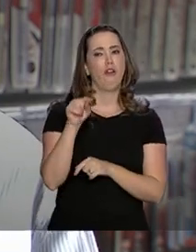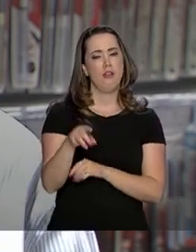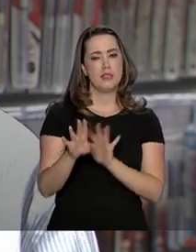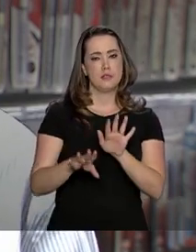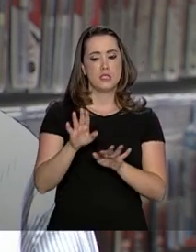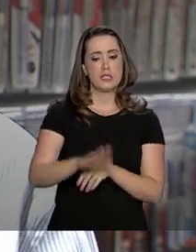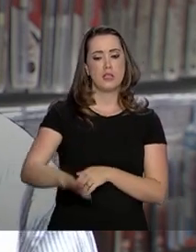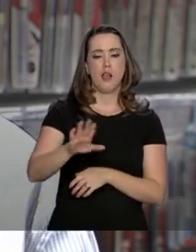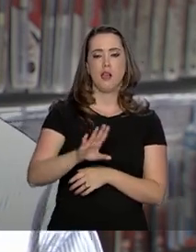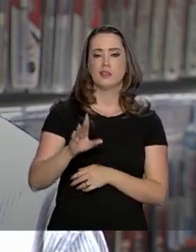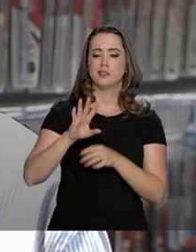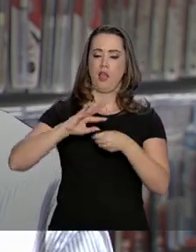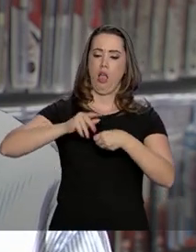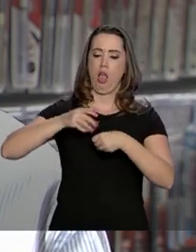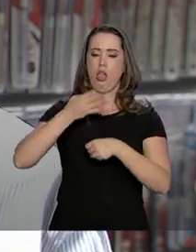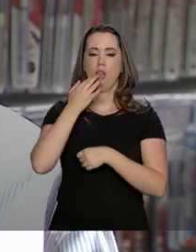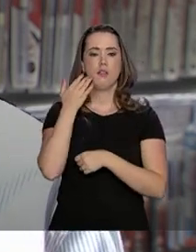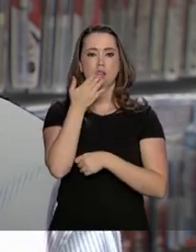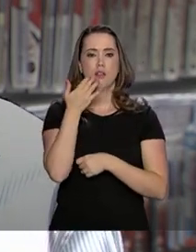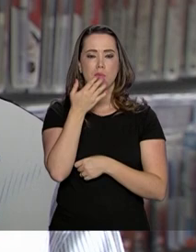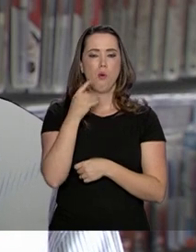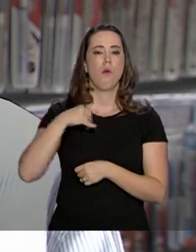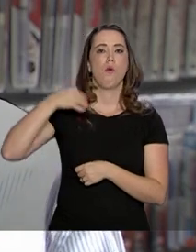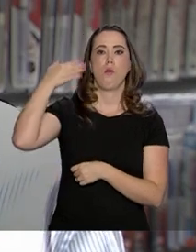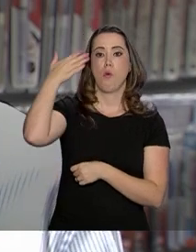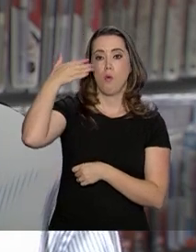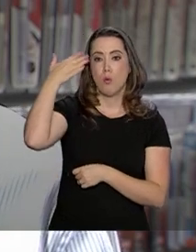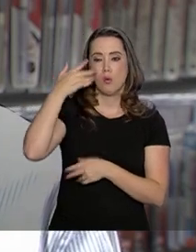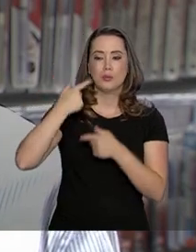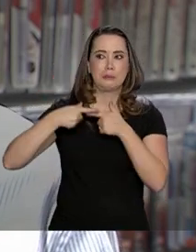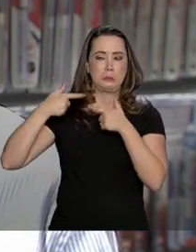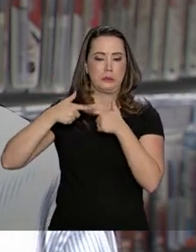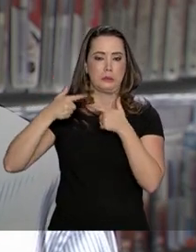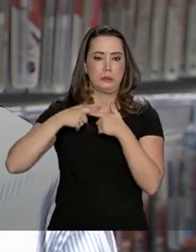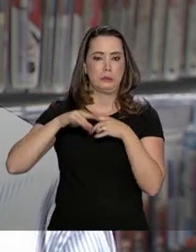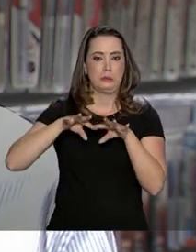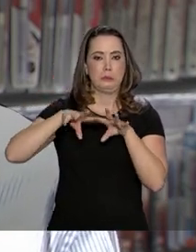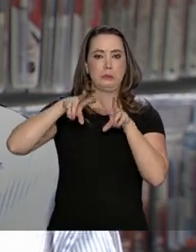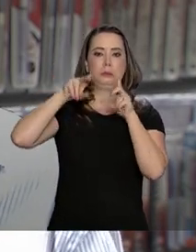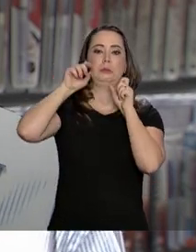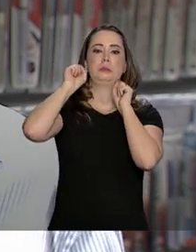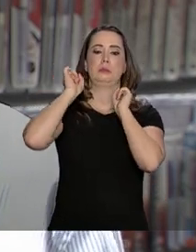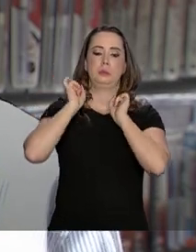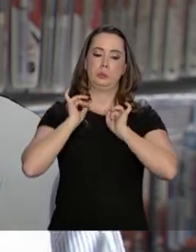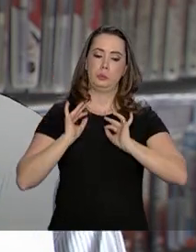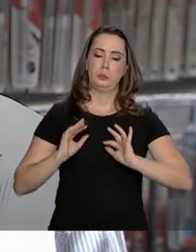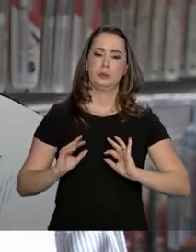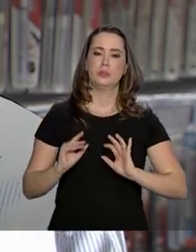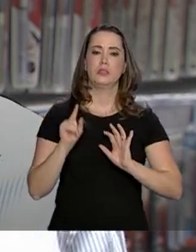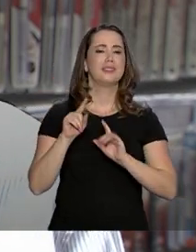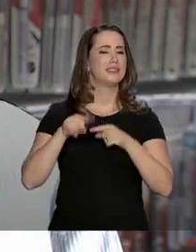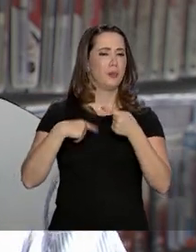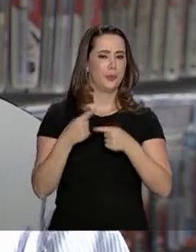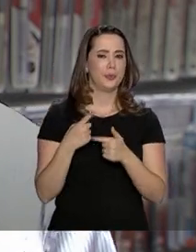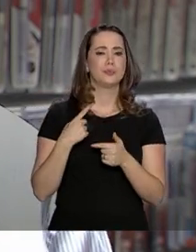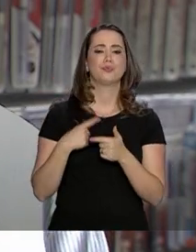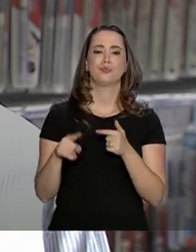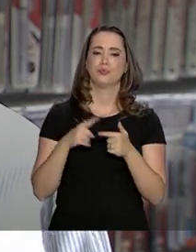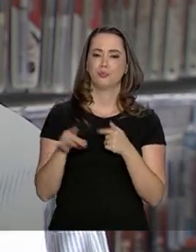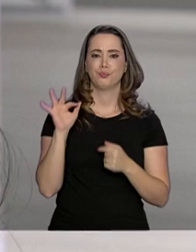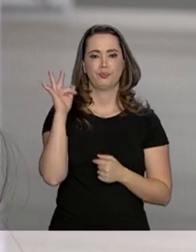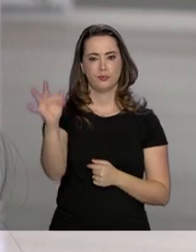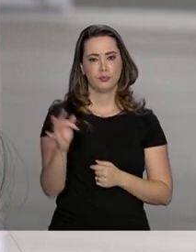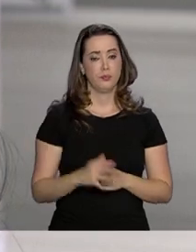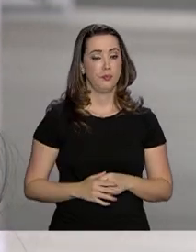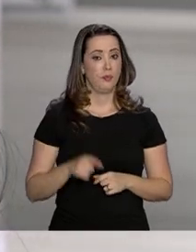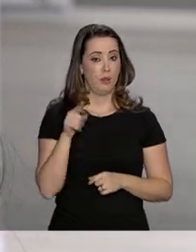pega aqui não dá mal põe na boca o olho que acaba soltando uma tinto um produto tóxico colhi e depois vai ver o resultado sai na frente